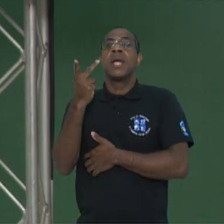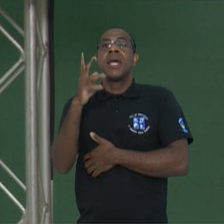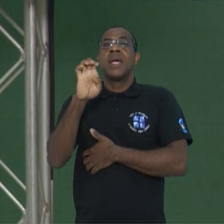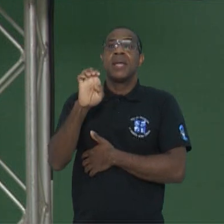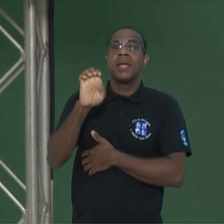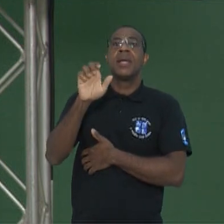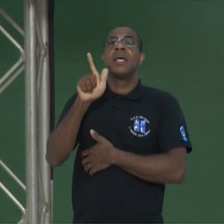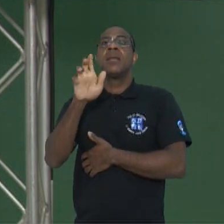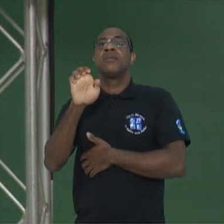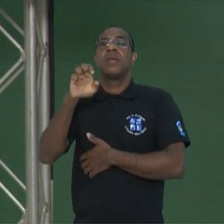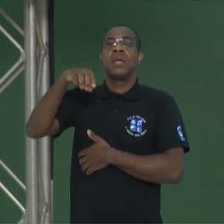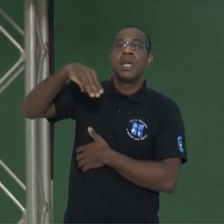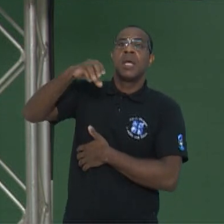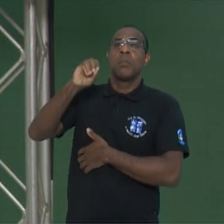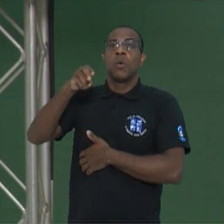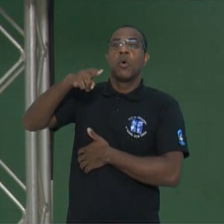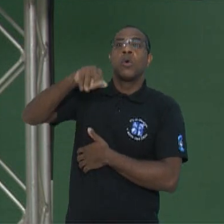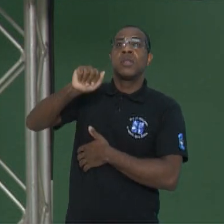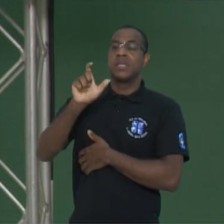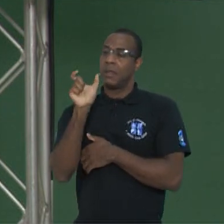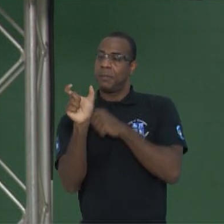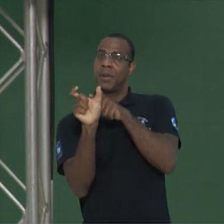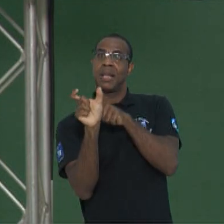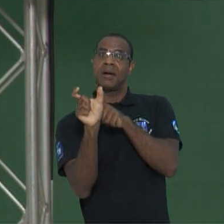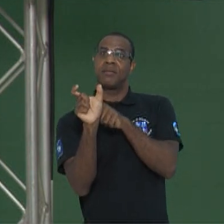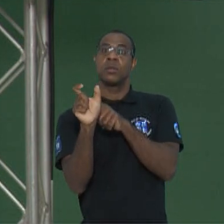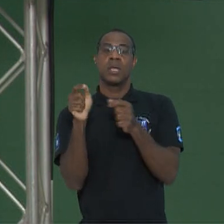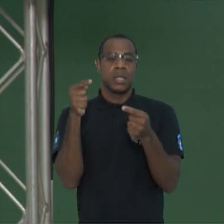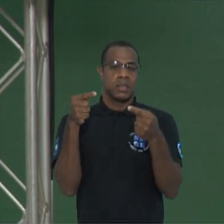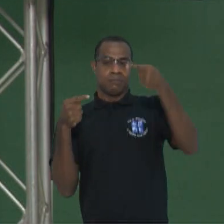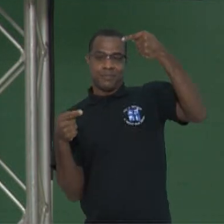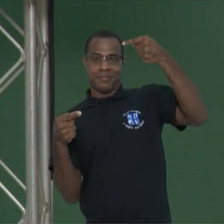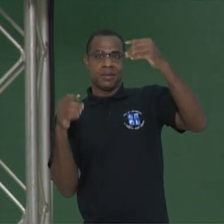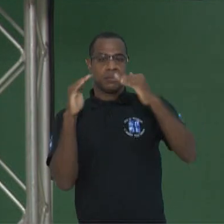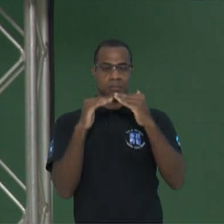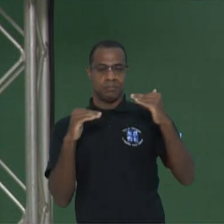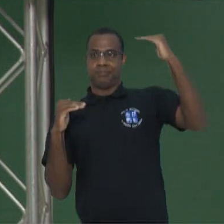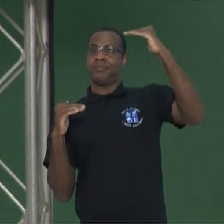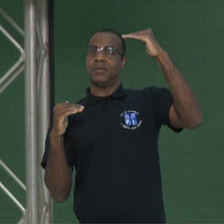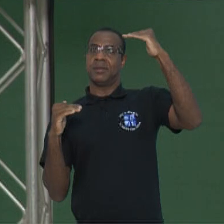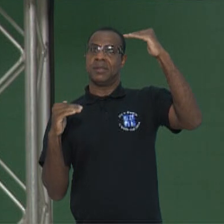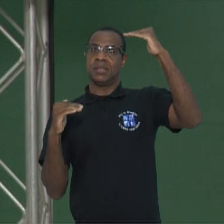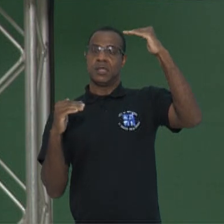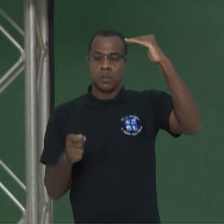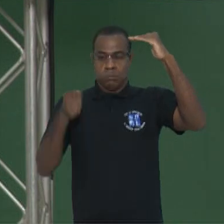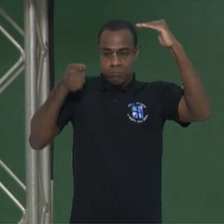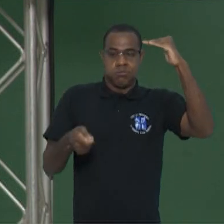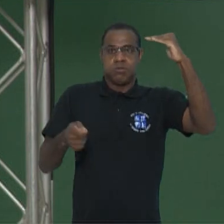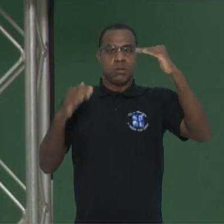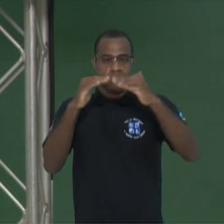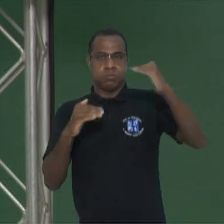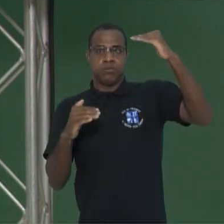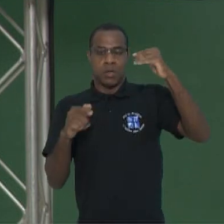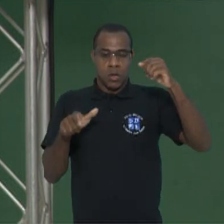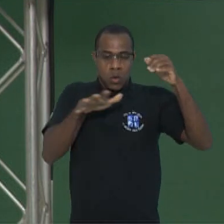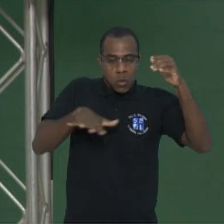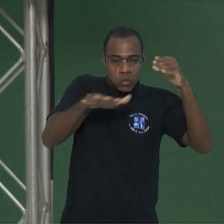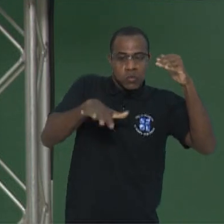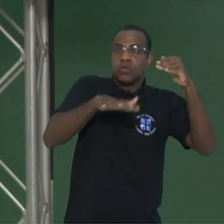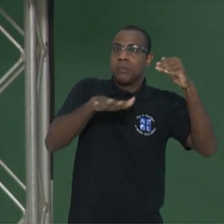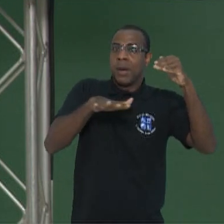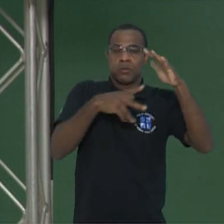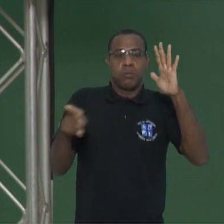geografia, ela vem com essa ideia de dominação, né? De determinado espaço geográfico que domina